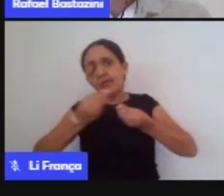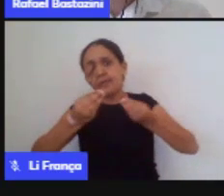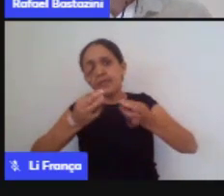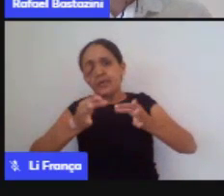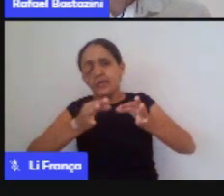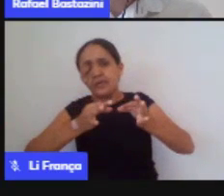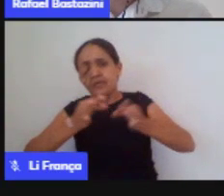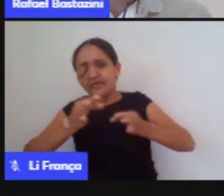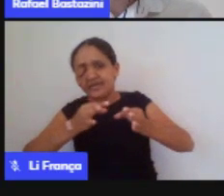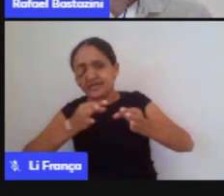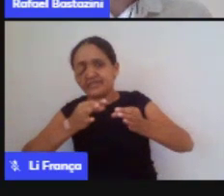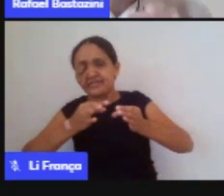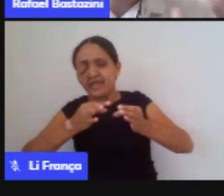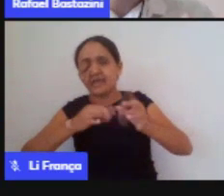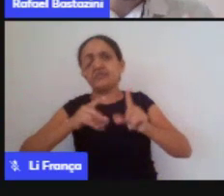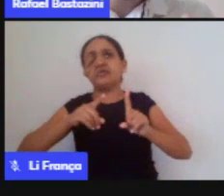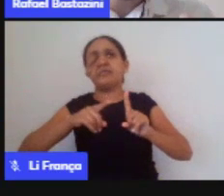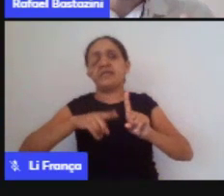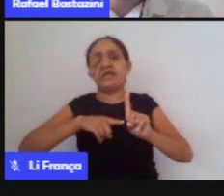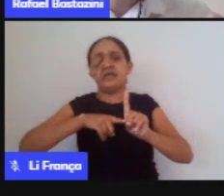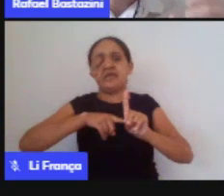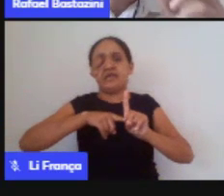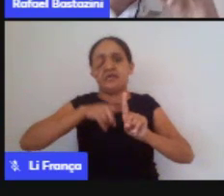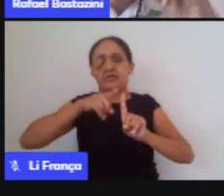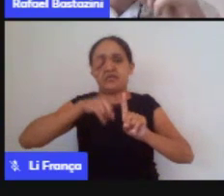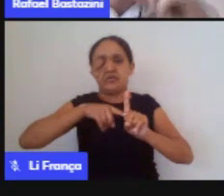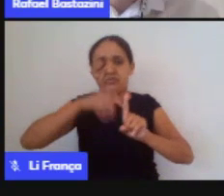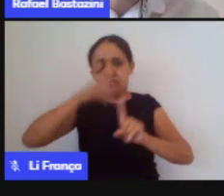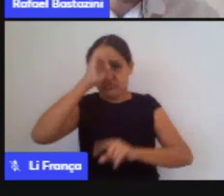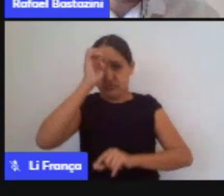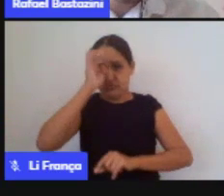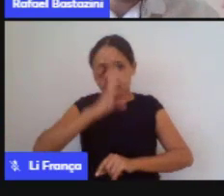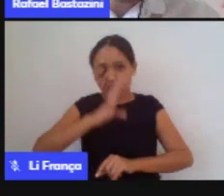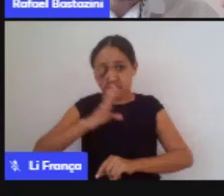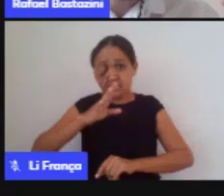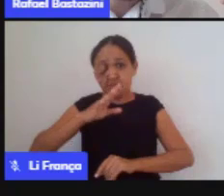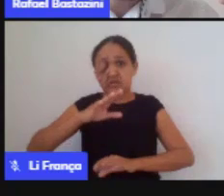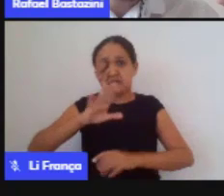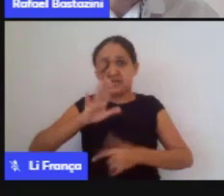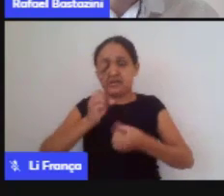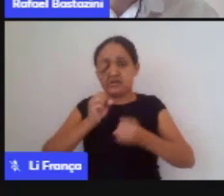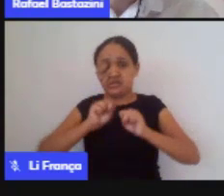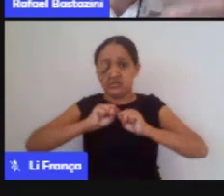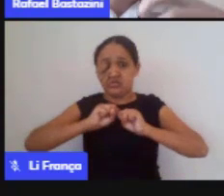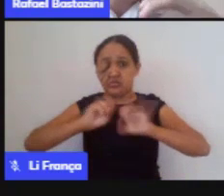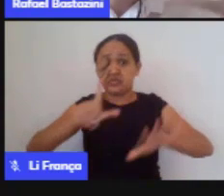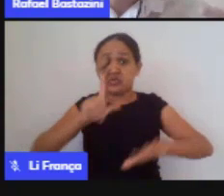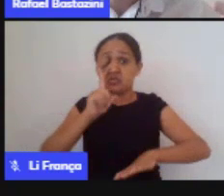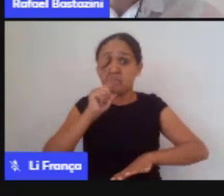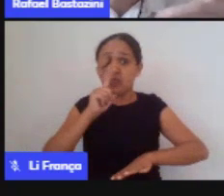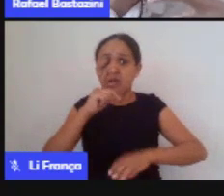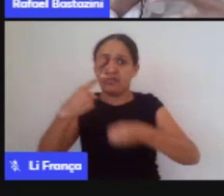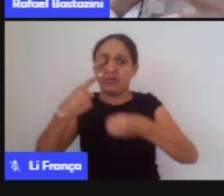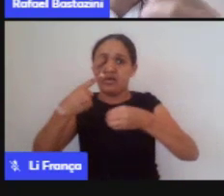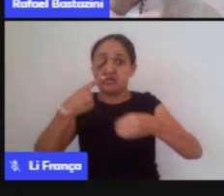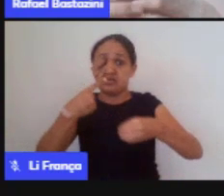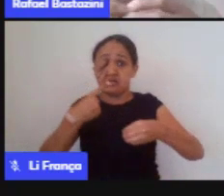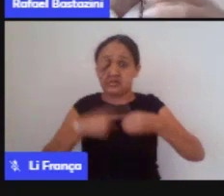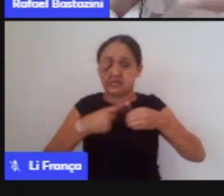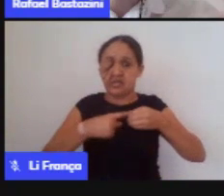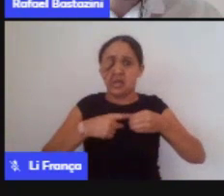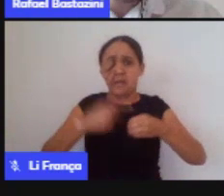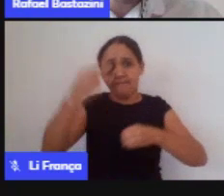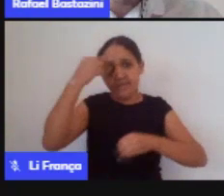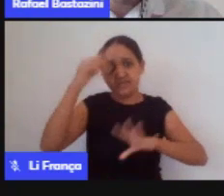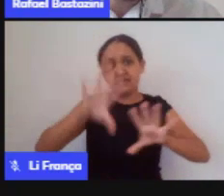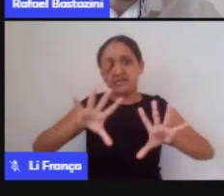né? Não pensa mais na canalização ou na expulsão das águas da cidade e pensa muito mais na retenção,